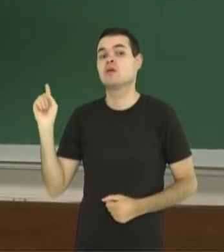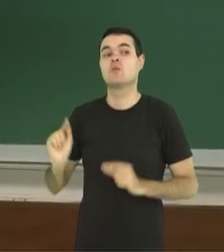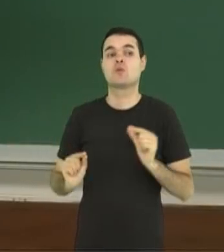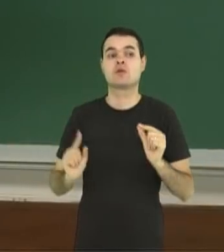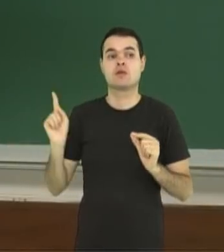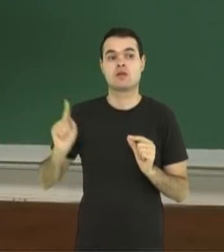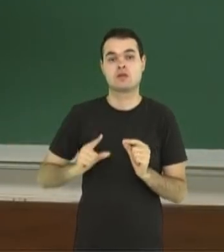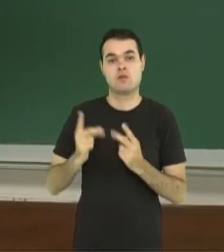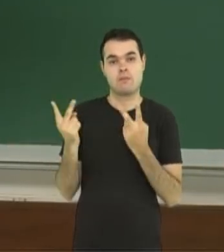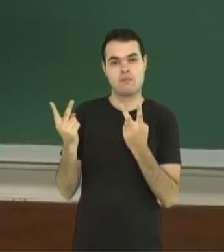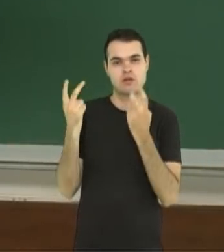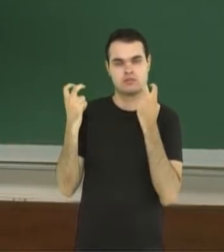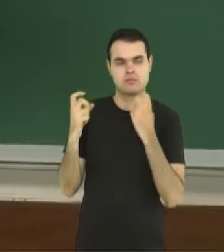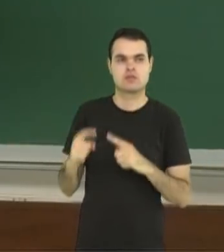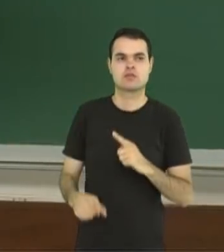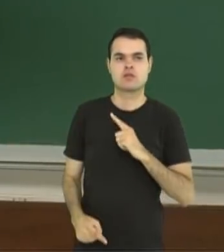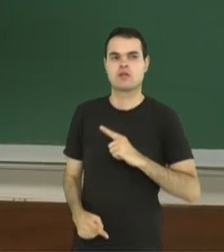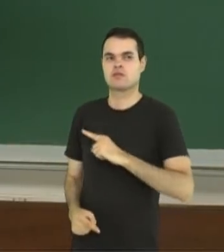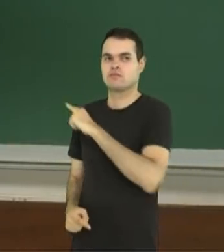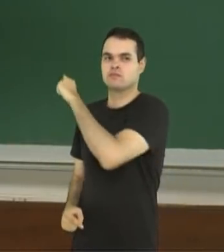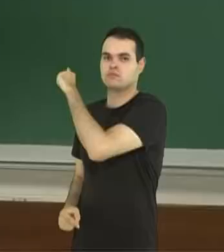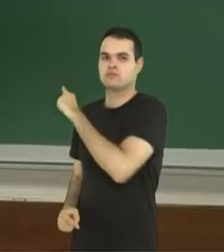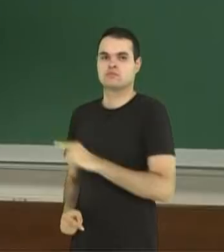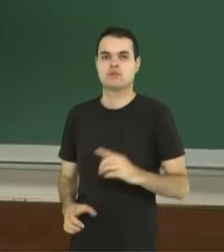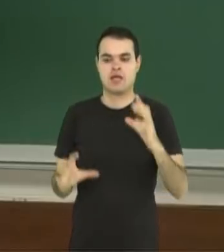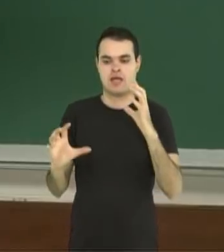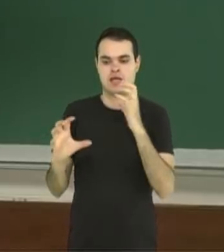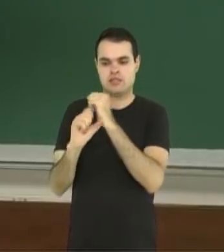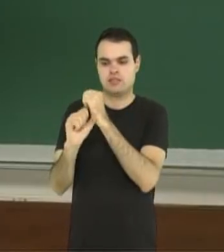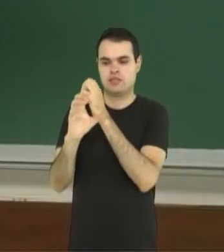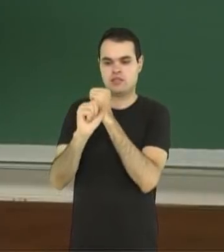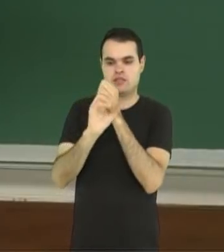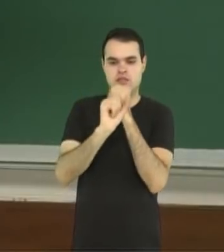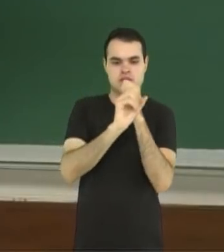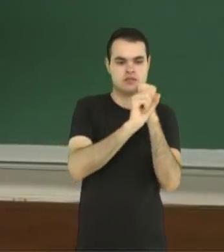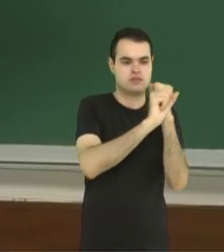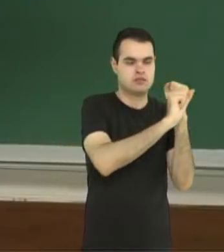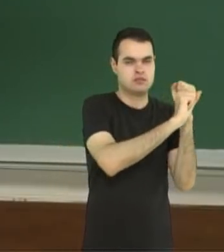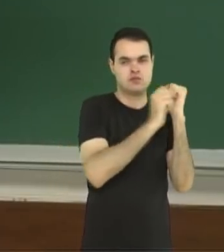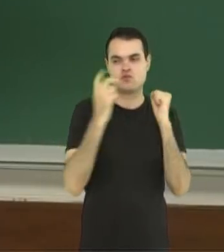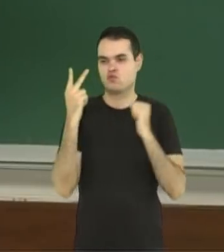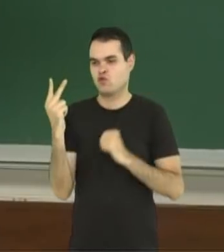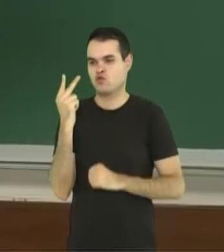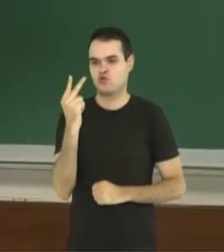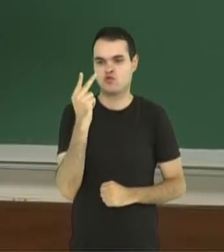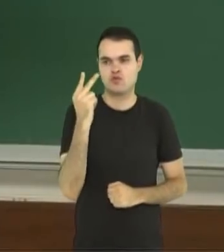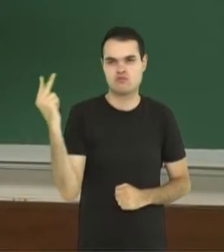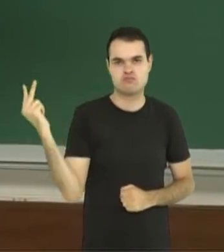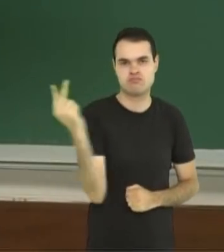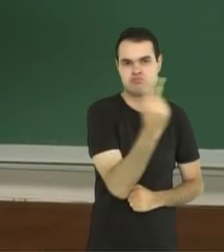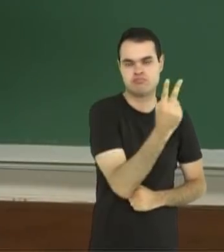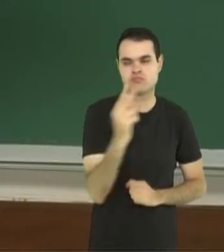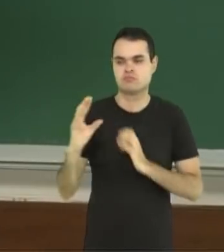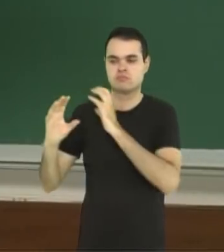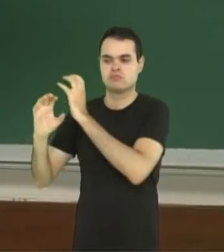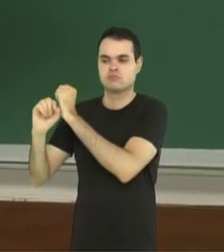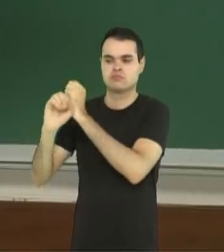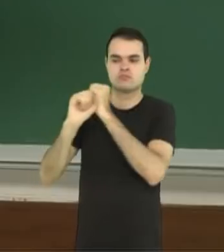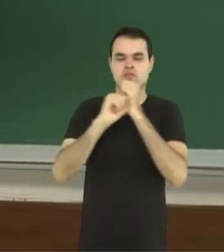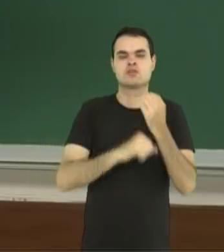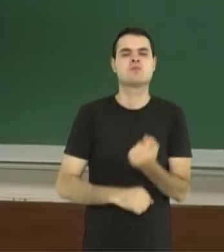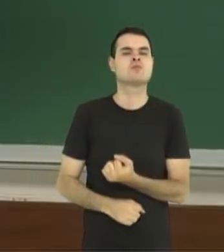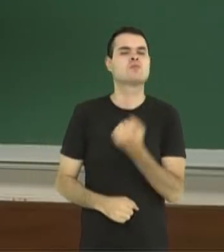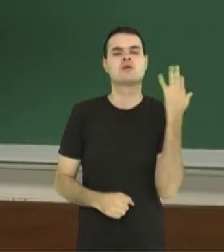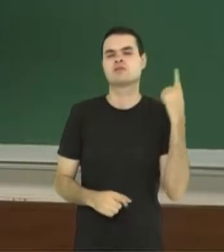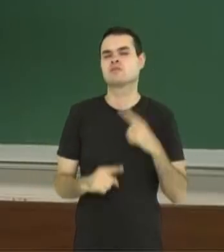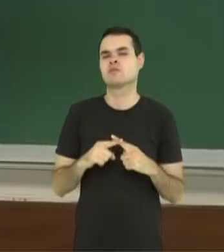ó, observe o quê, né? Que a adição, né? Eu tô adicionando quantas vezes o 2? Eu adicionei